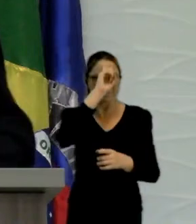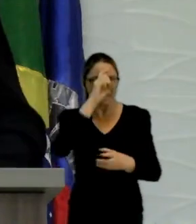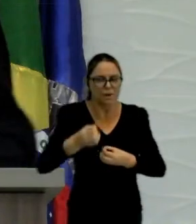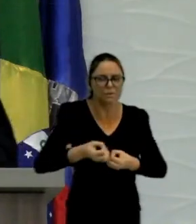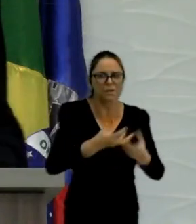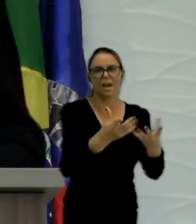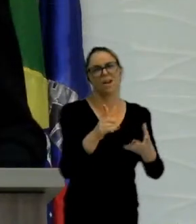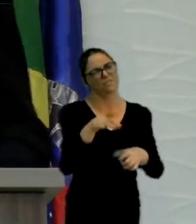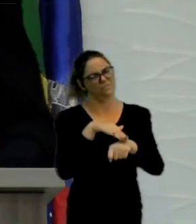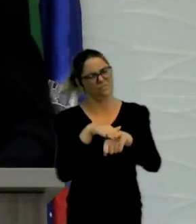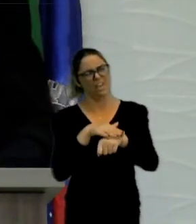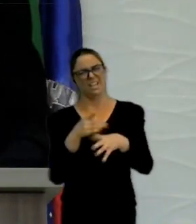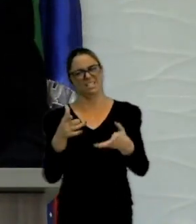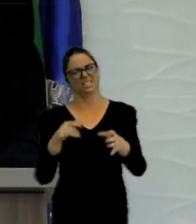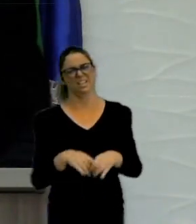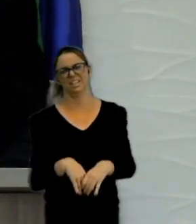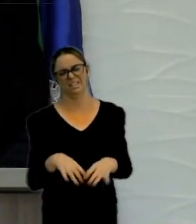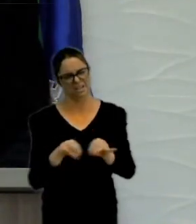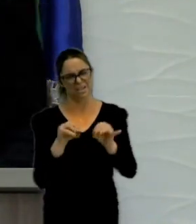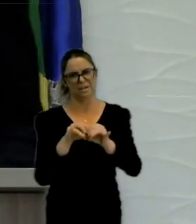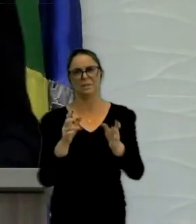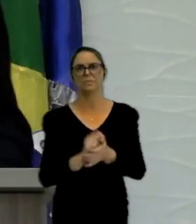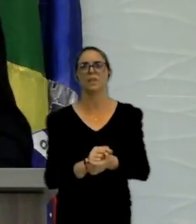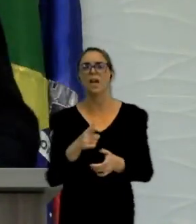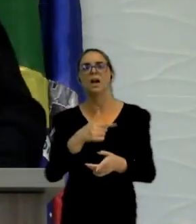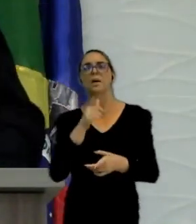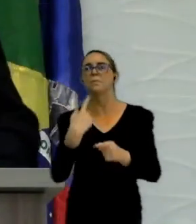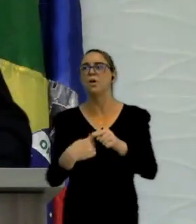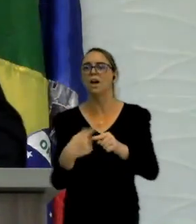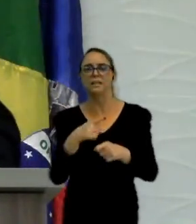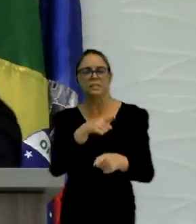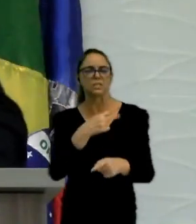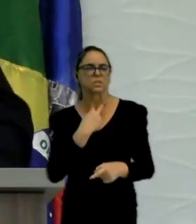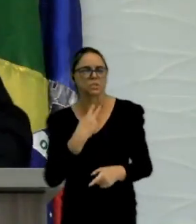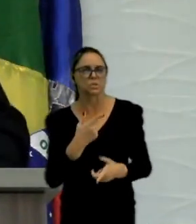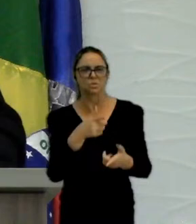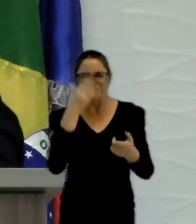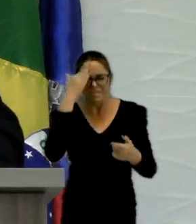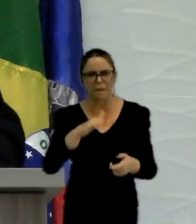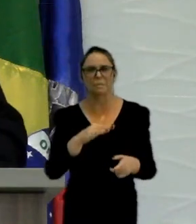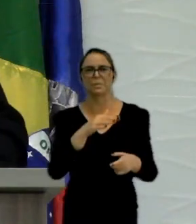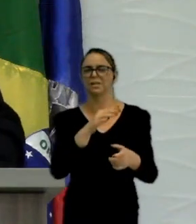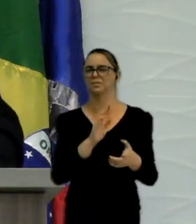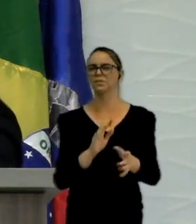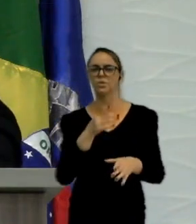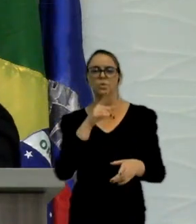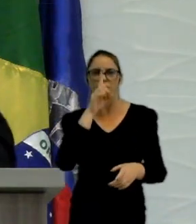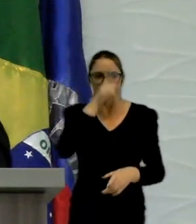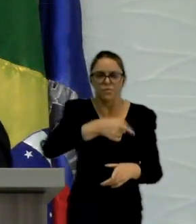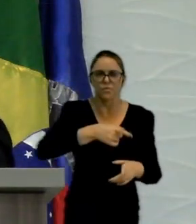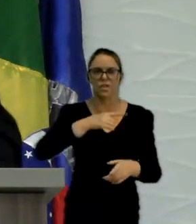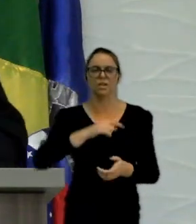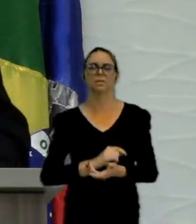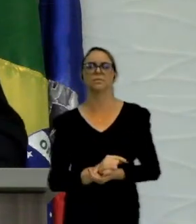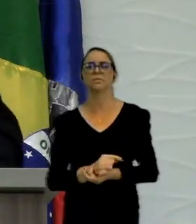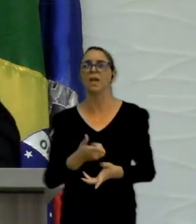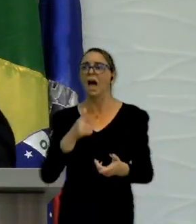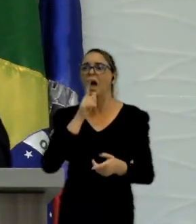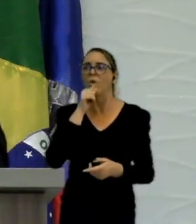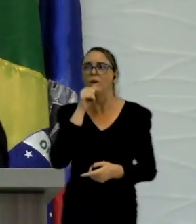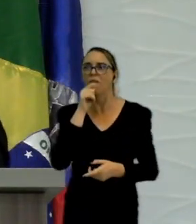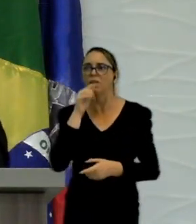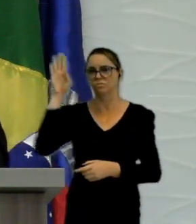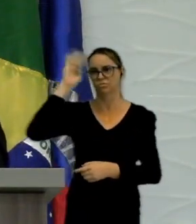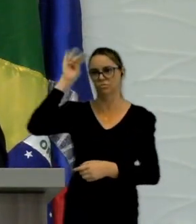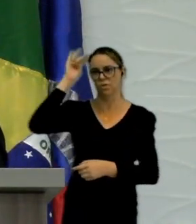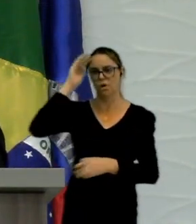Isso é conversa para boi dormir. Não abastece porque são incompetentes. São incompetentes. São tão incompetentes que passaram um ano e meio sem água do exército por conta de um